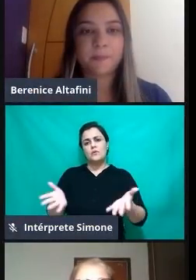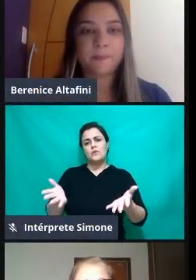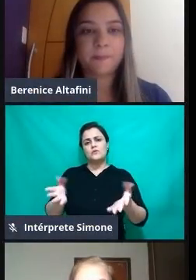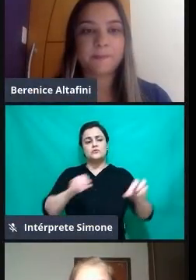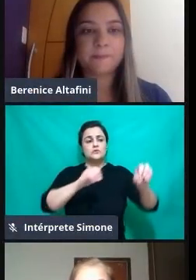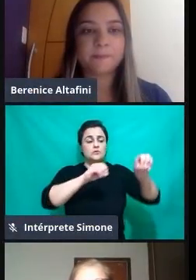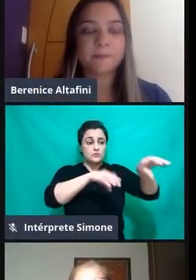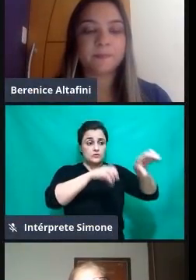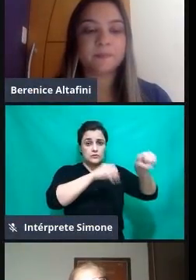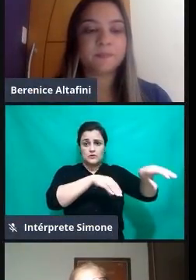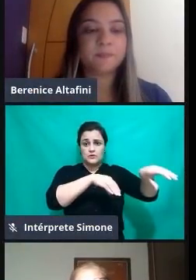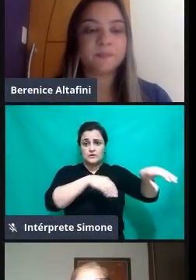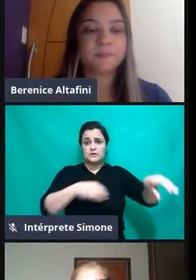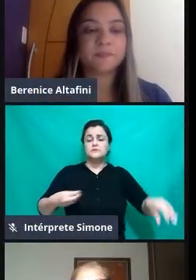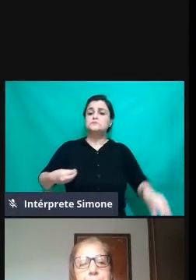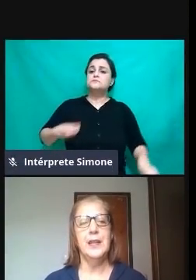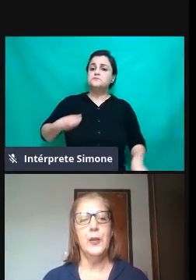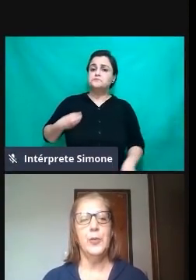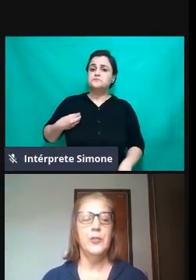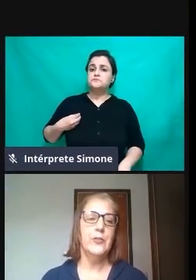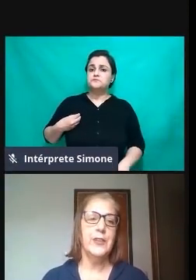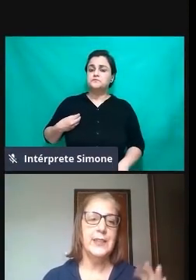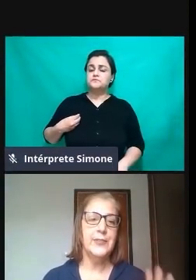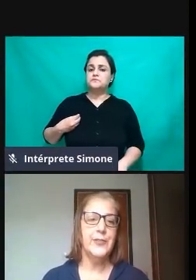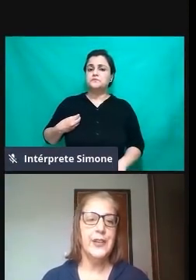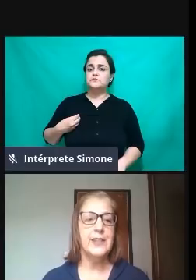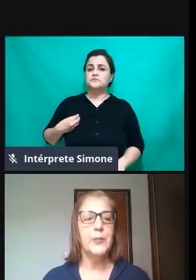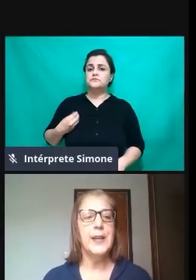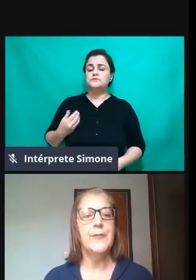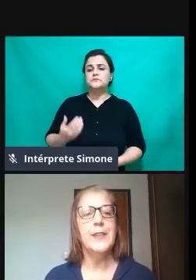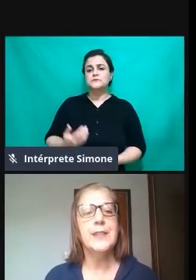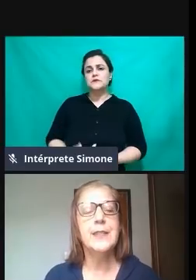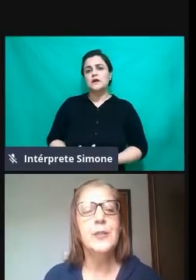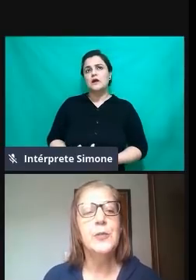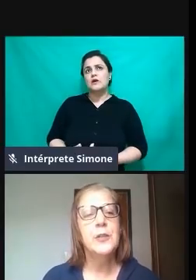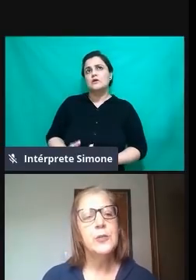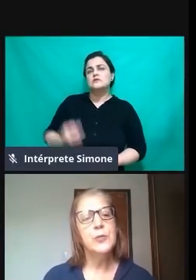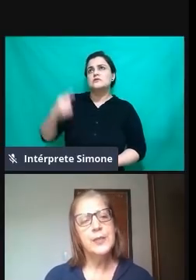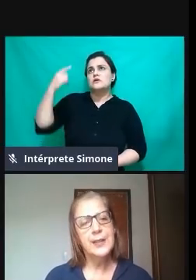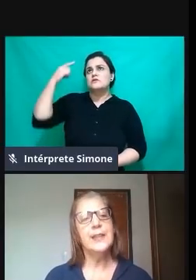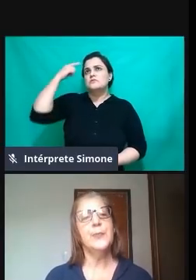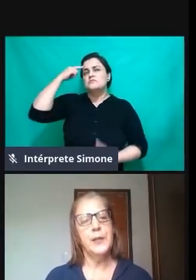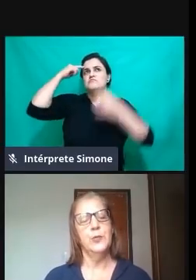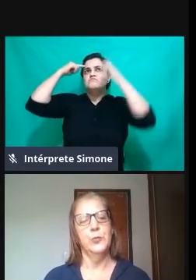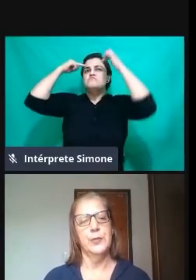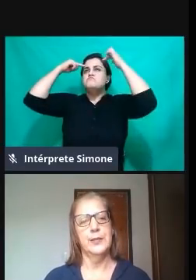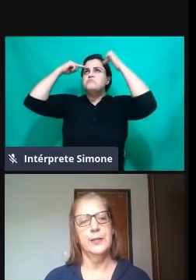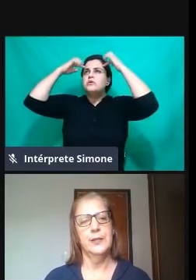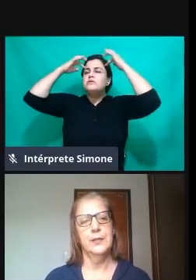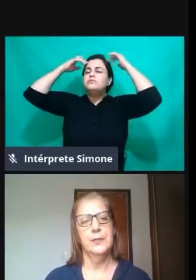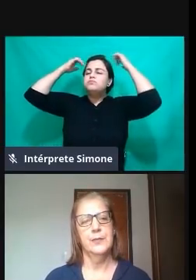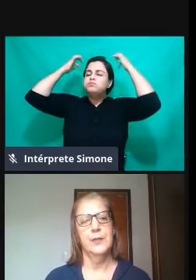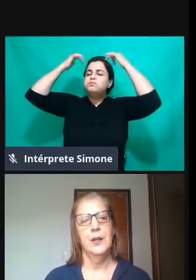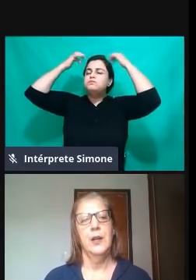Bom, para a gente falar desse ensino presencial, a gente vai ter que fazer uma reflexão com 3